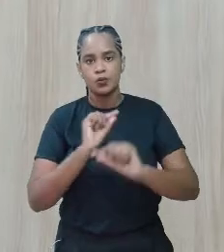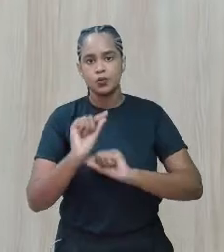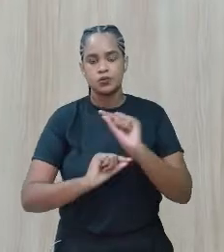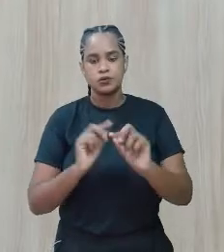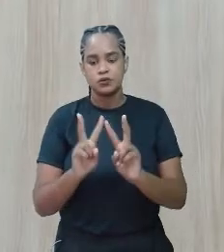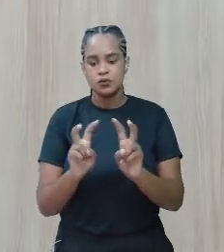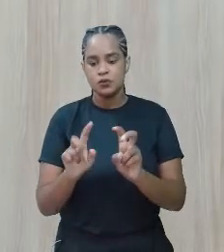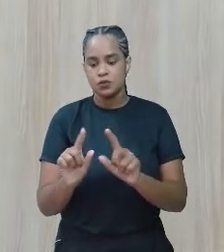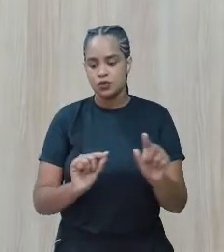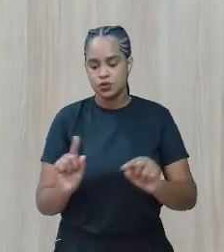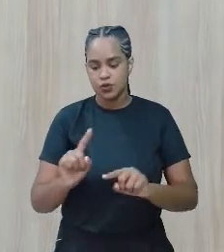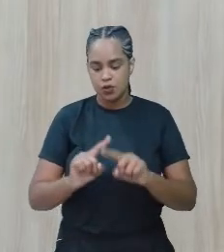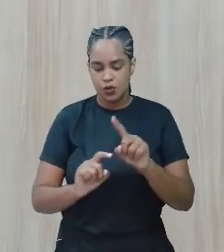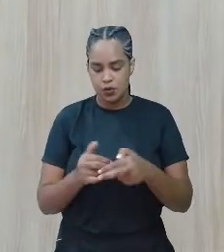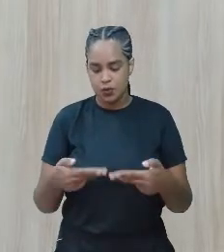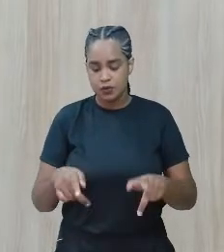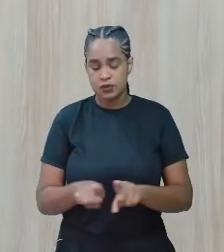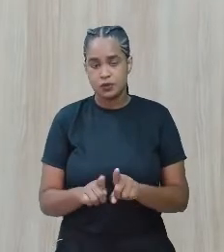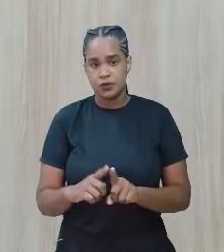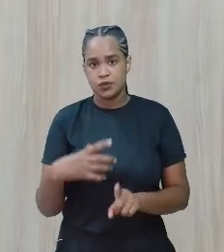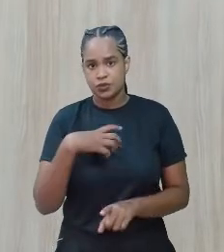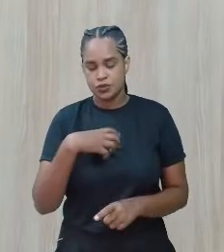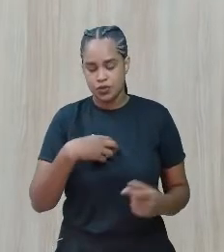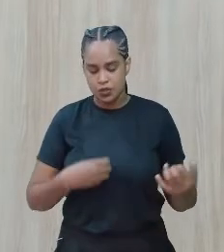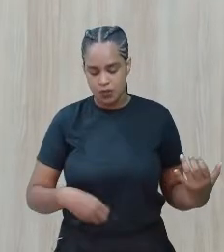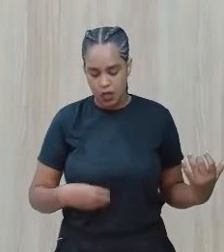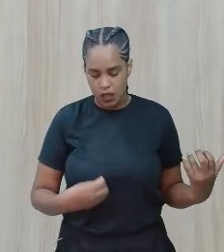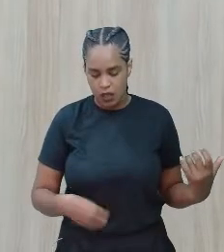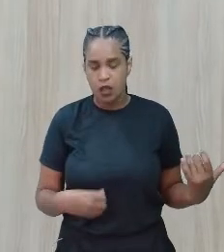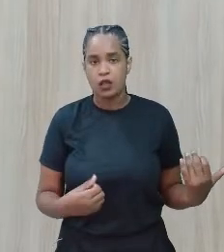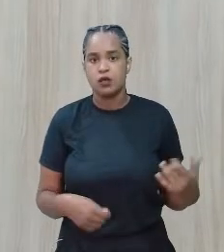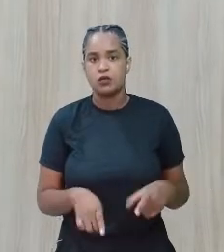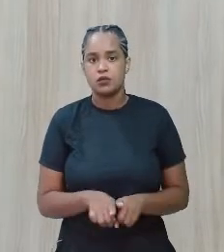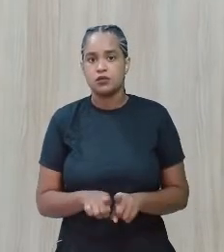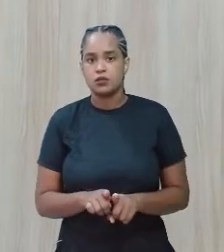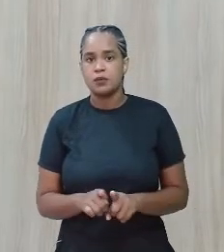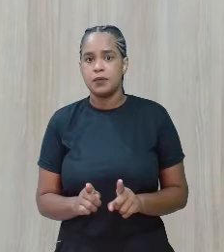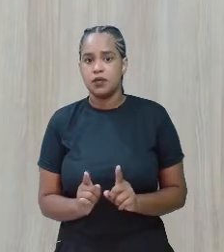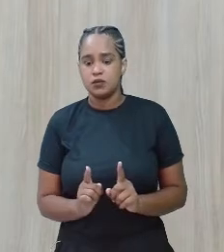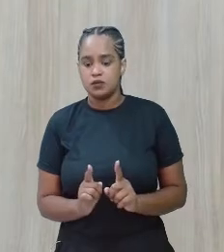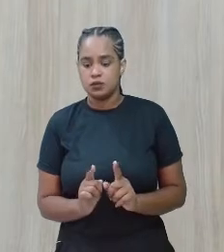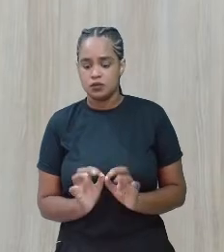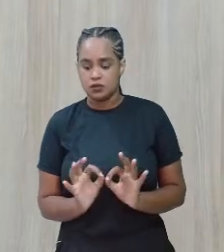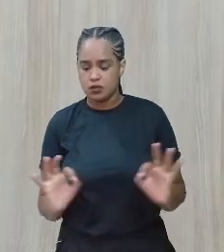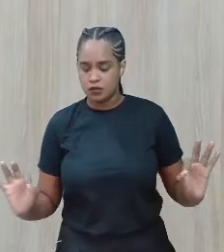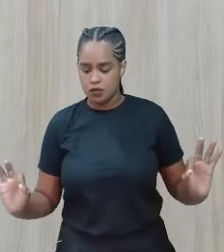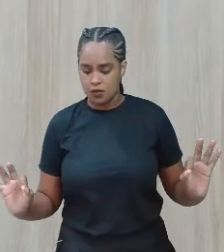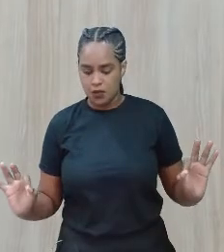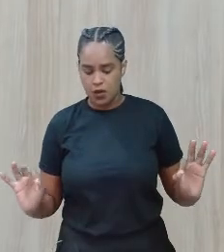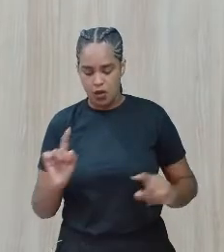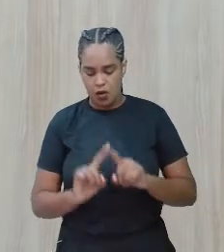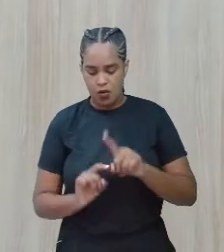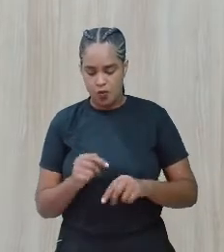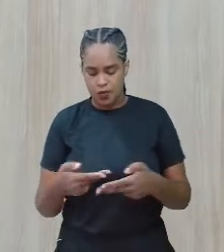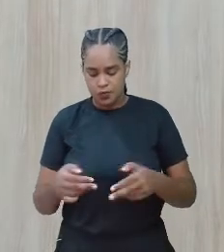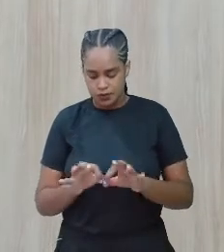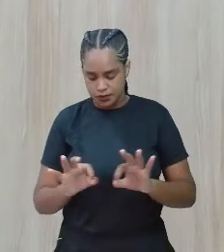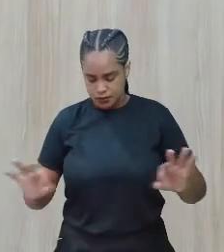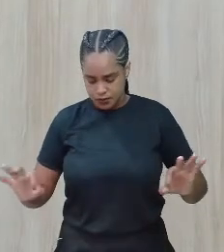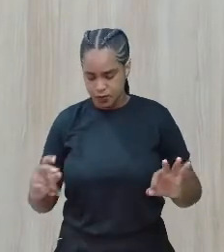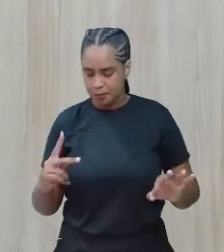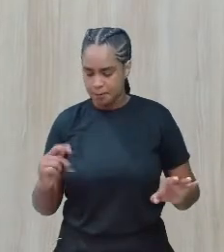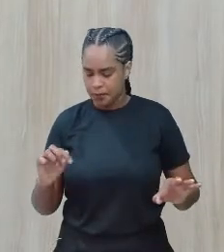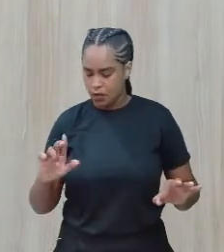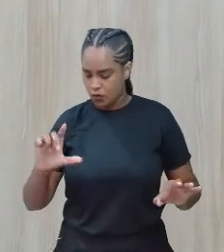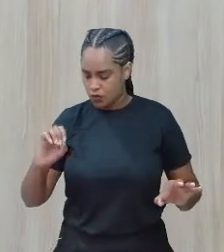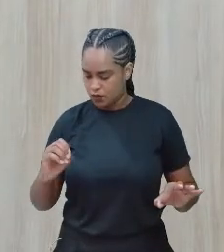na escolha do instrumento e no toque do instrumento, né? A questão dos tamanhos mesmo dos instrumentos. Aquilo que Paulo falou,